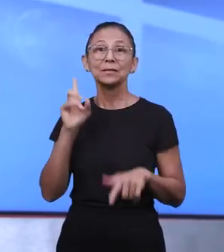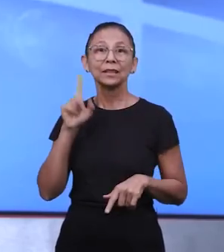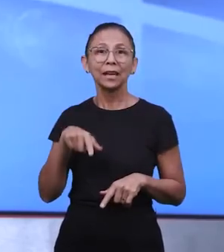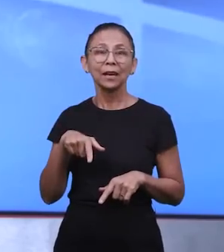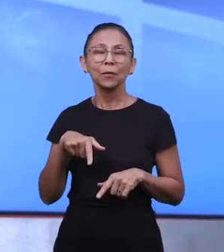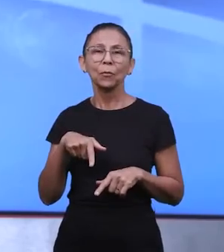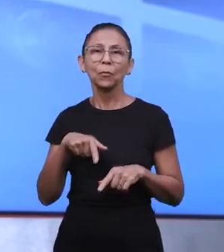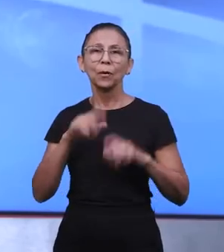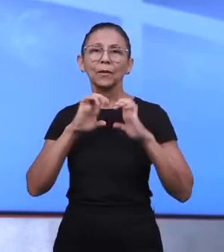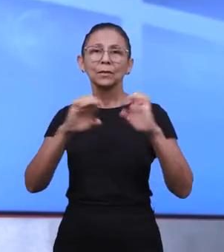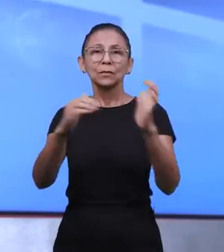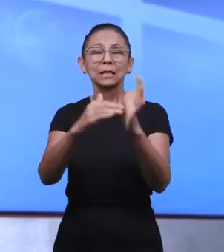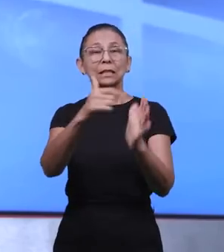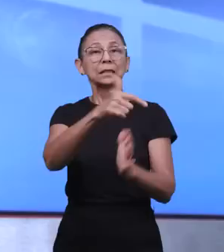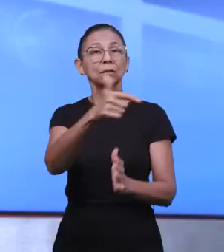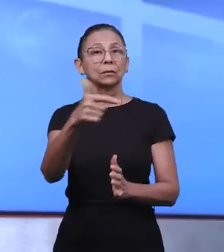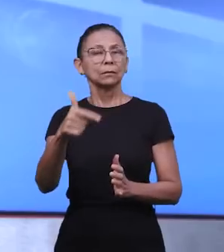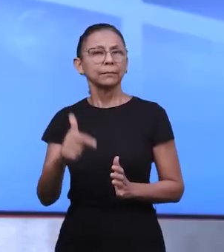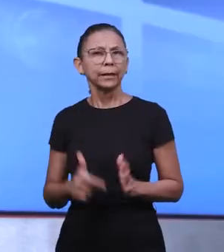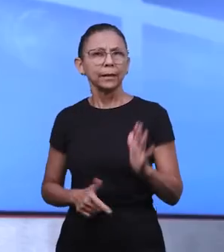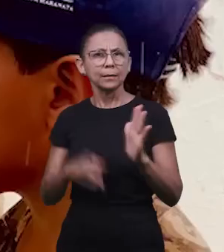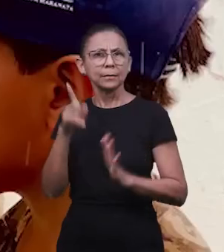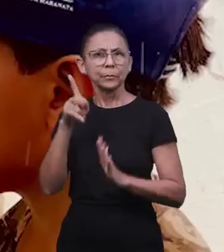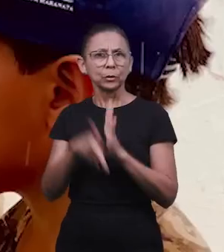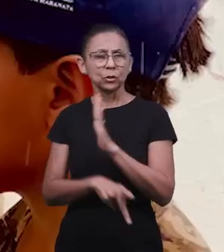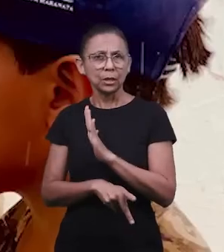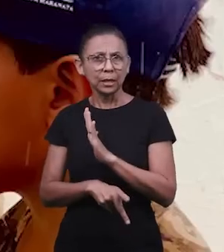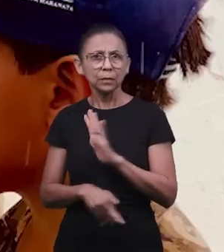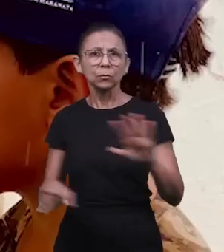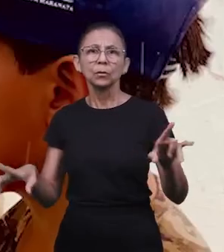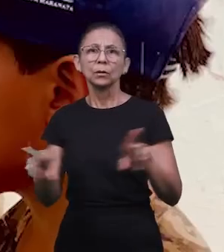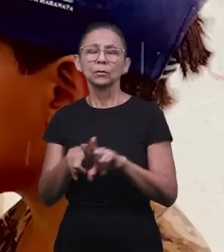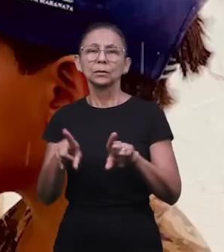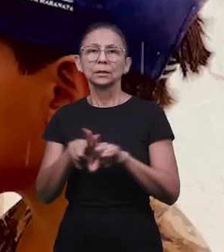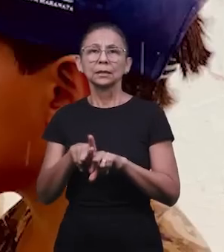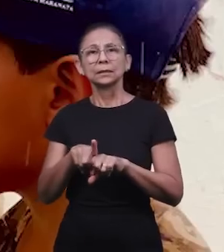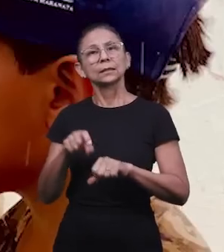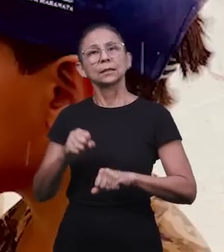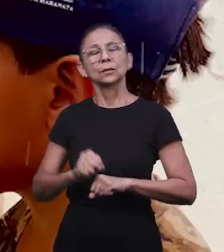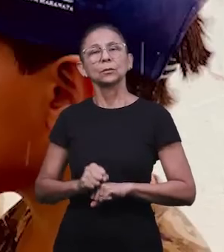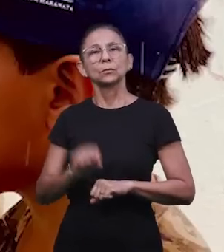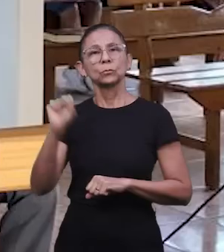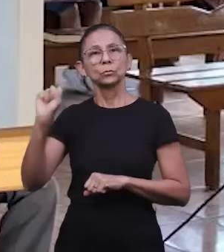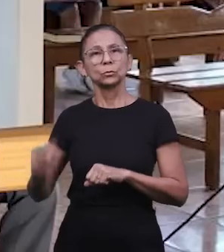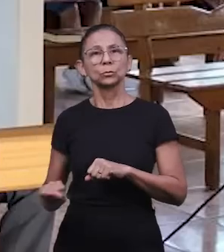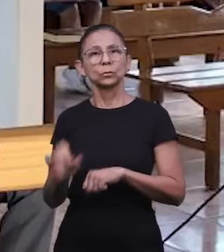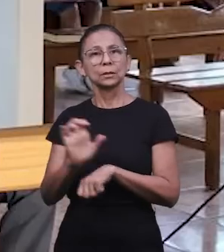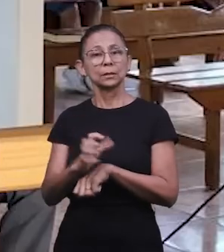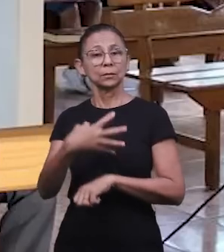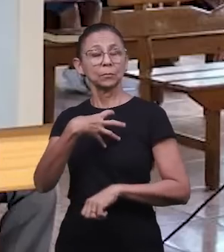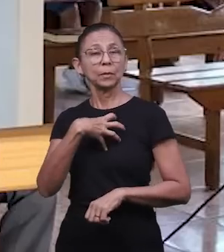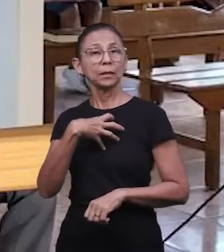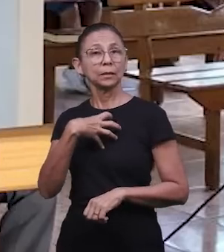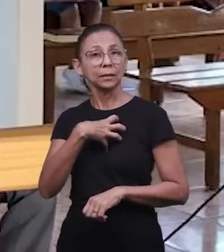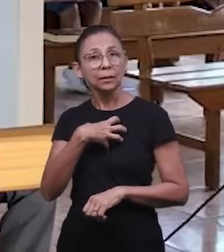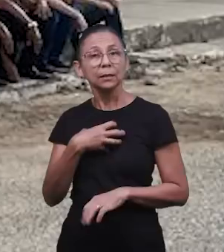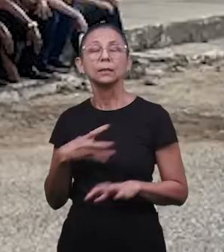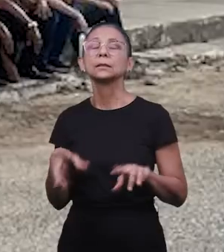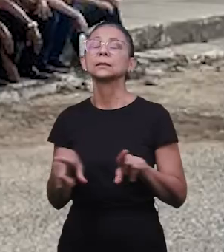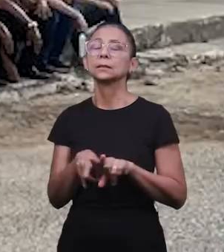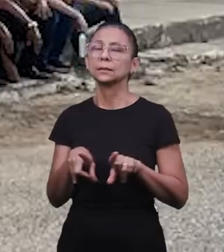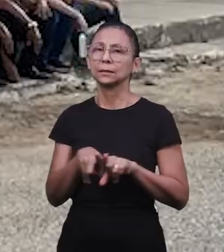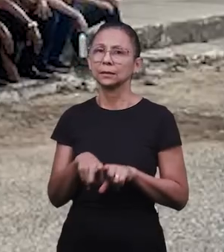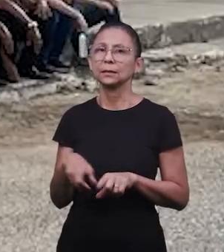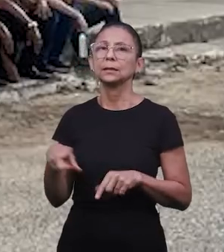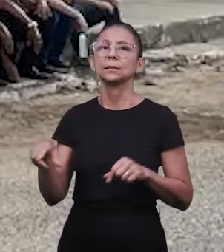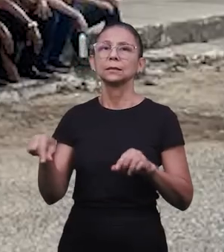aleluia! Este projeto foi realizado ali em Itamaraju, no extremo sul da Bahia. Também na cidade de Luiz Eduardo